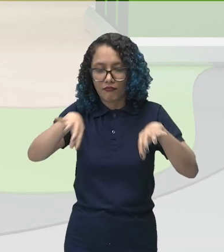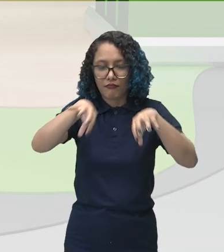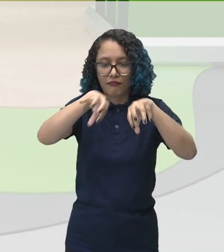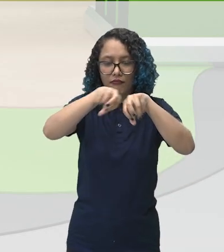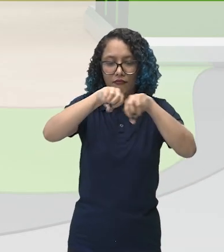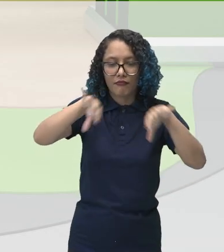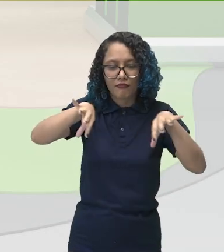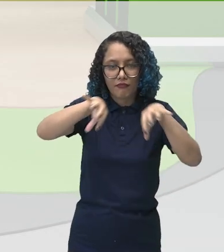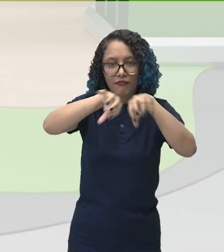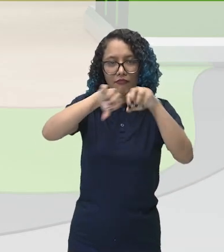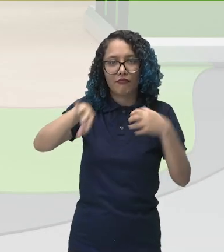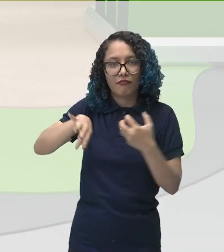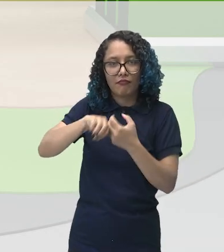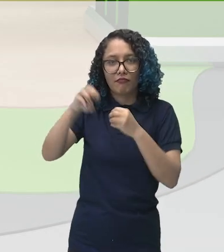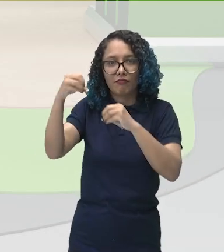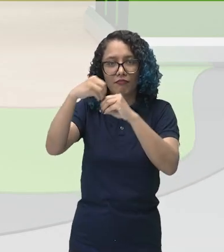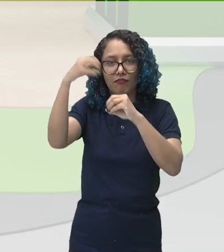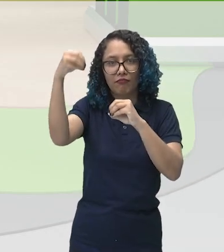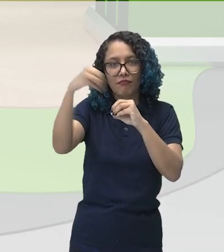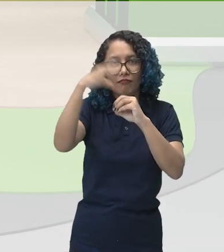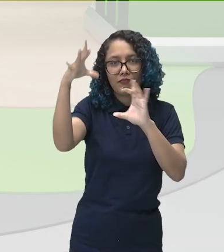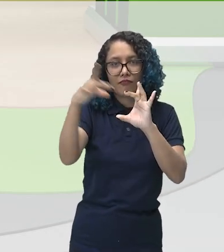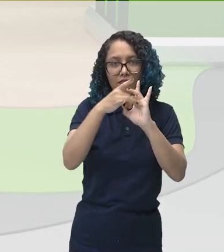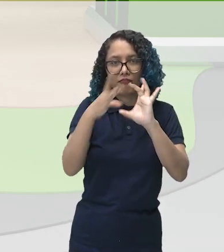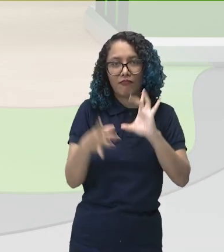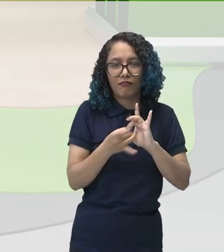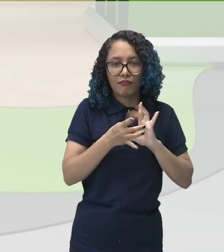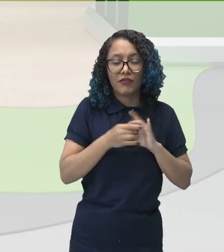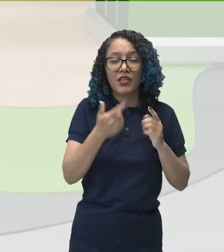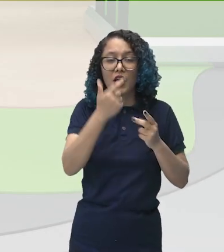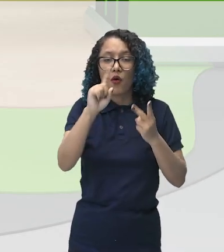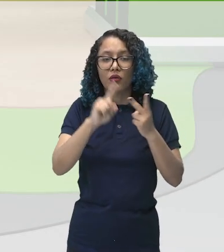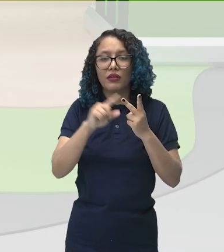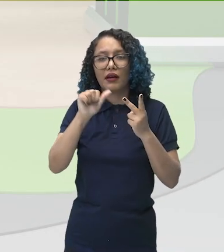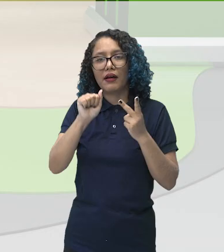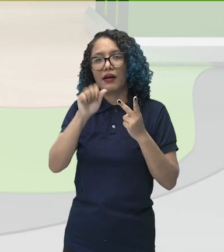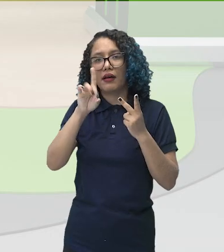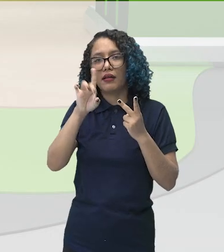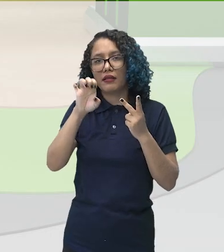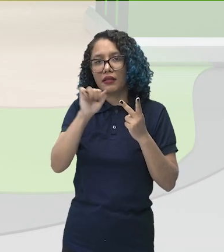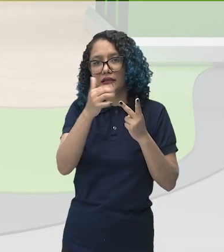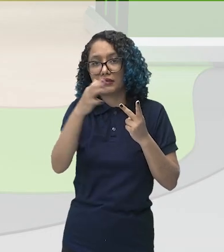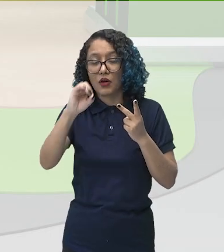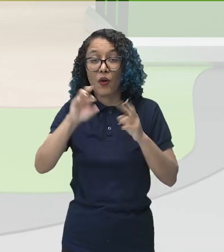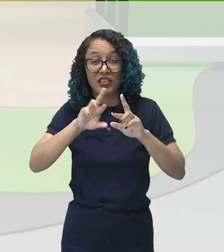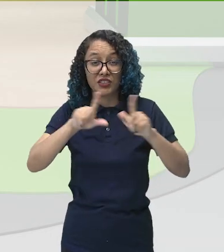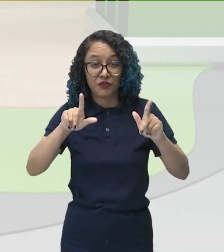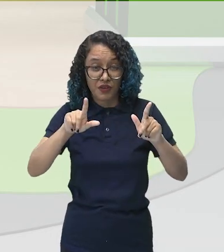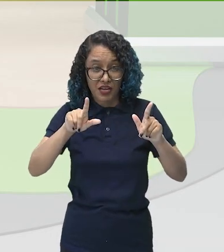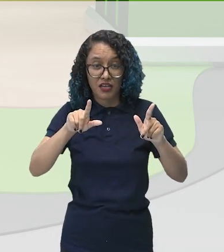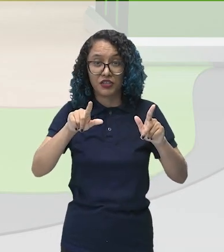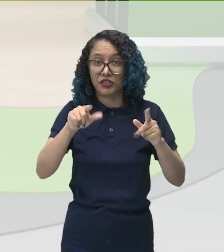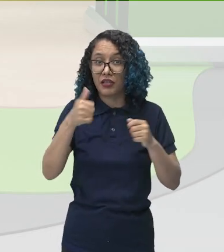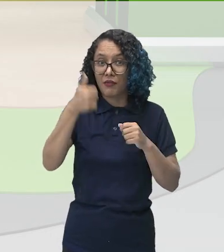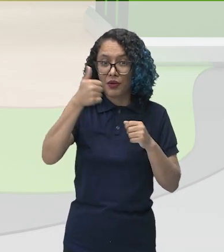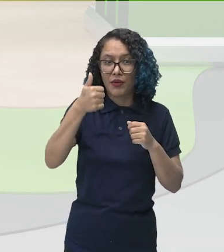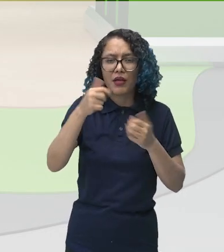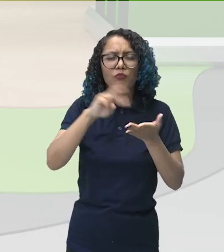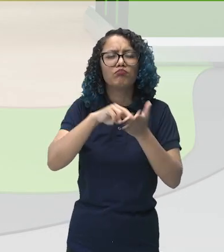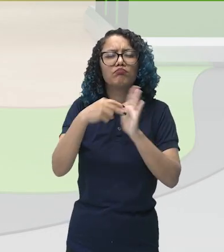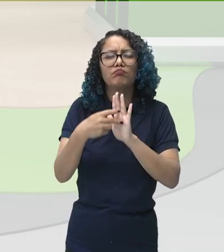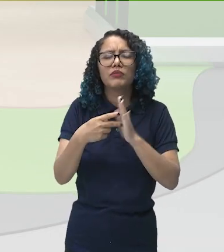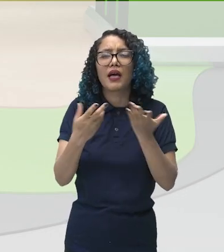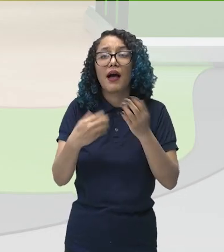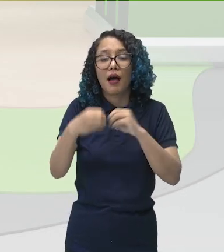água. E, além disso, a adesão, que diferentemente da coesão, na adesão, a molécula